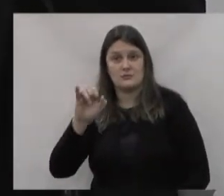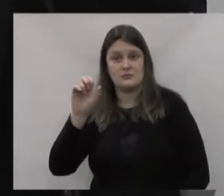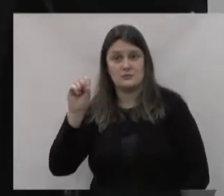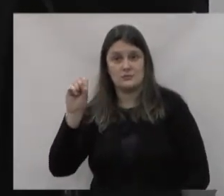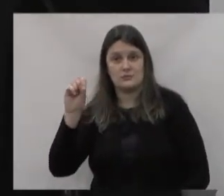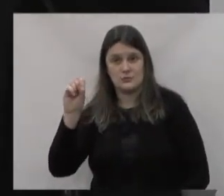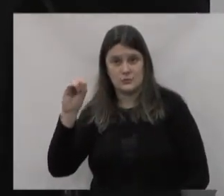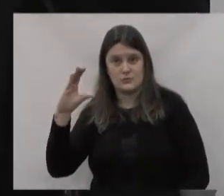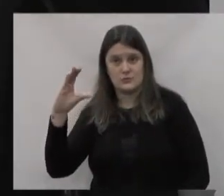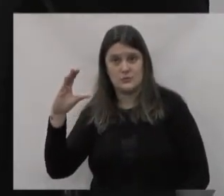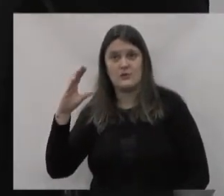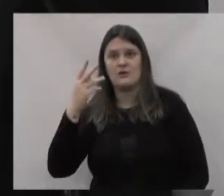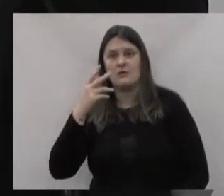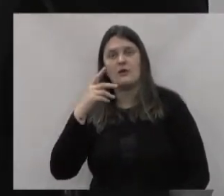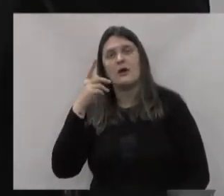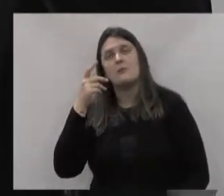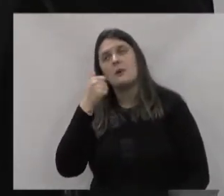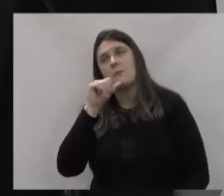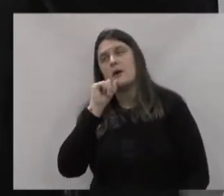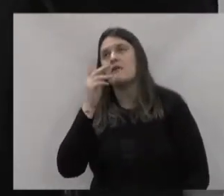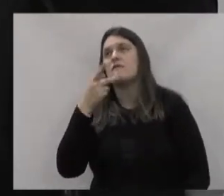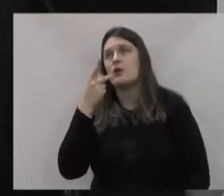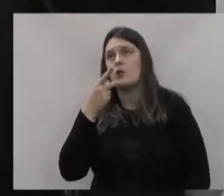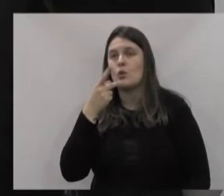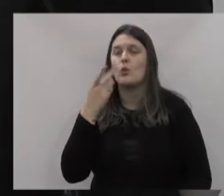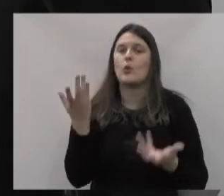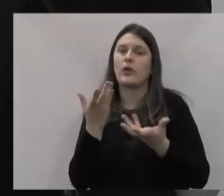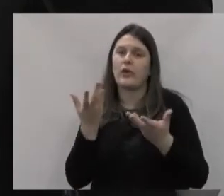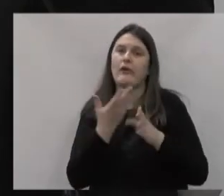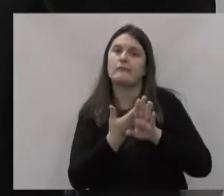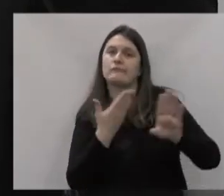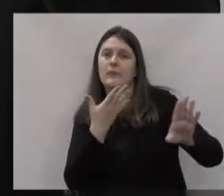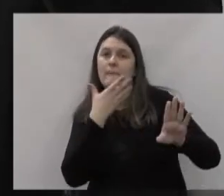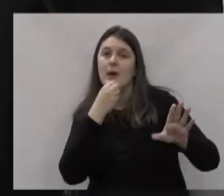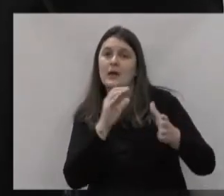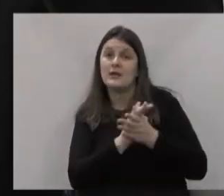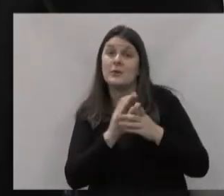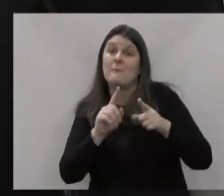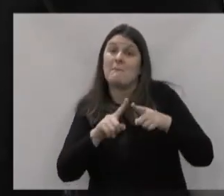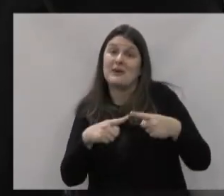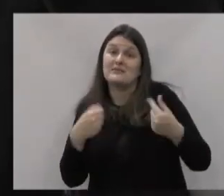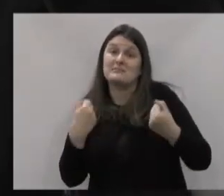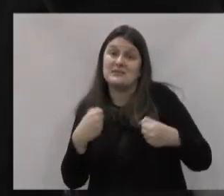isso. A mãe relatou todo o processo, falou que queria o afastamento, só que precisava de